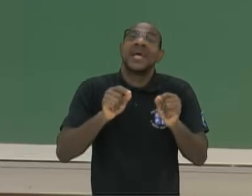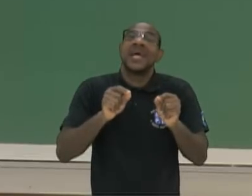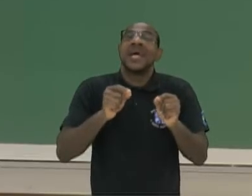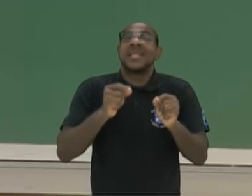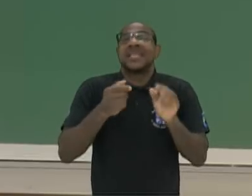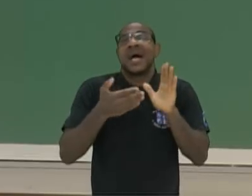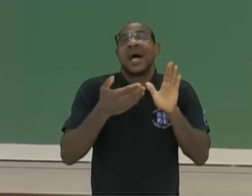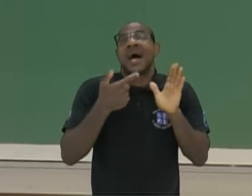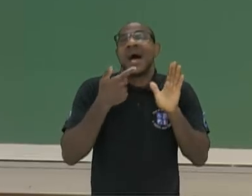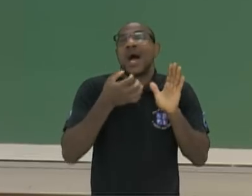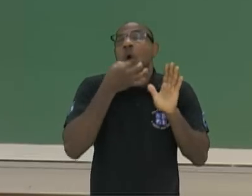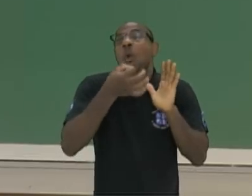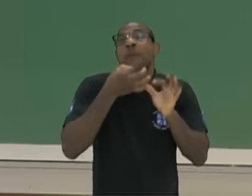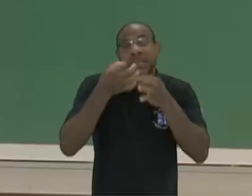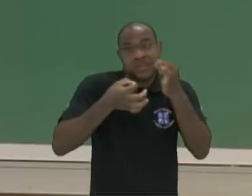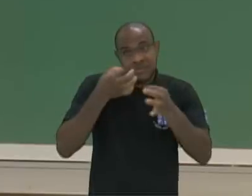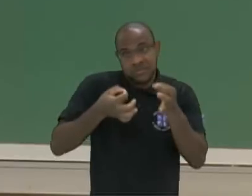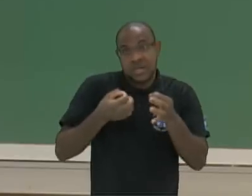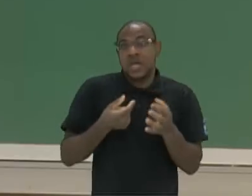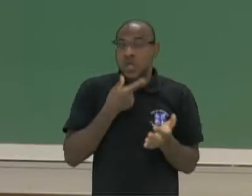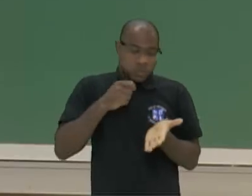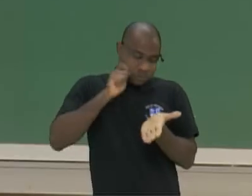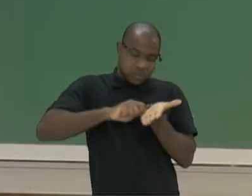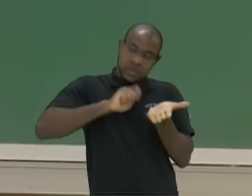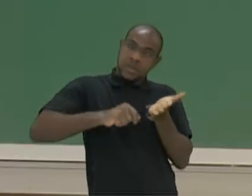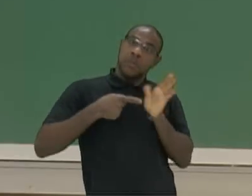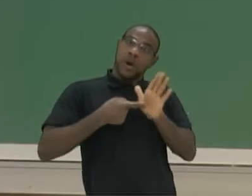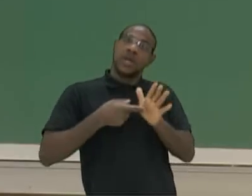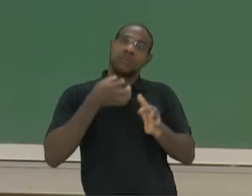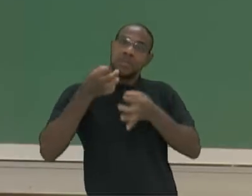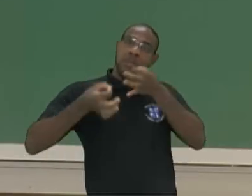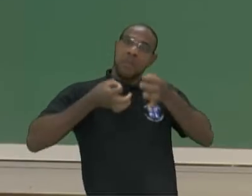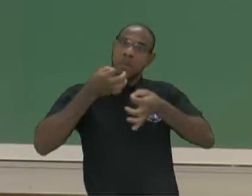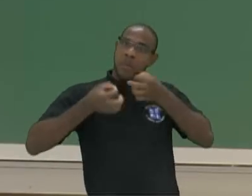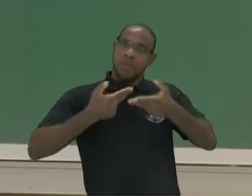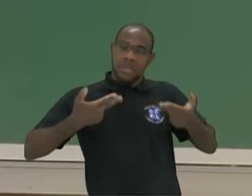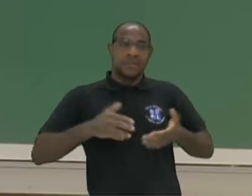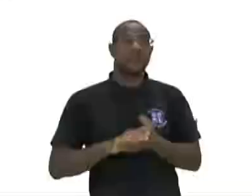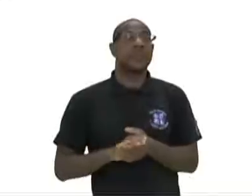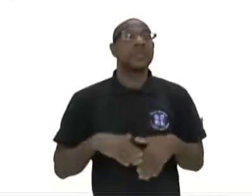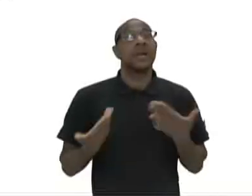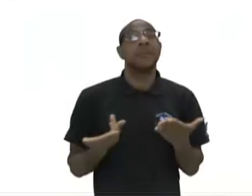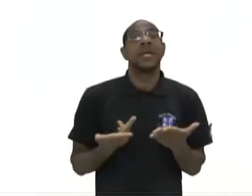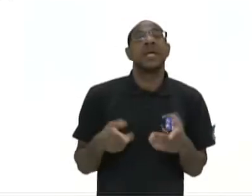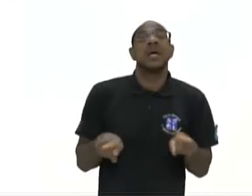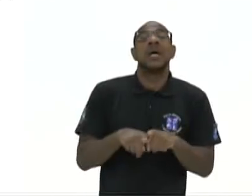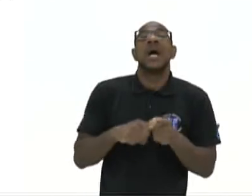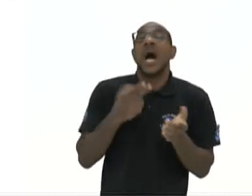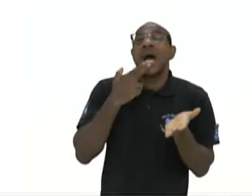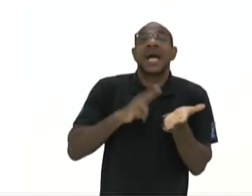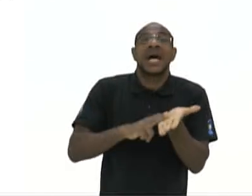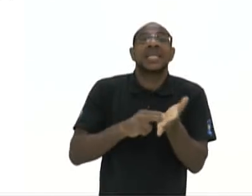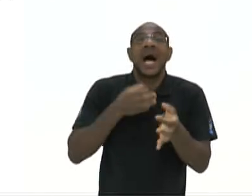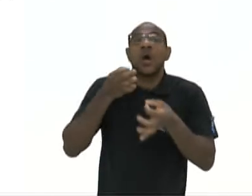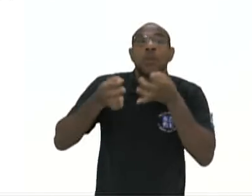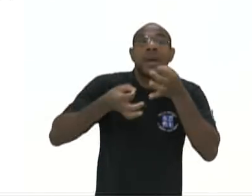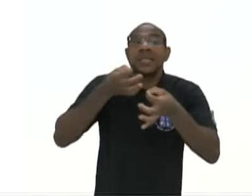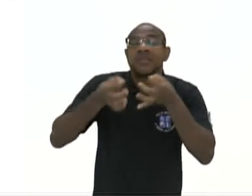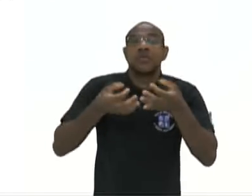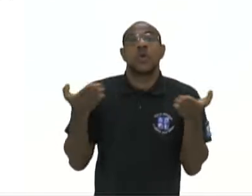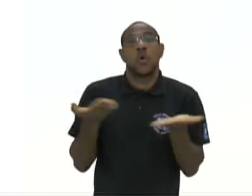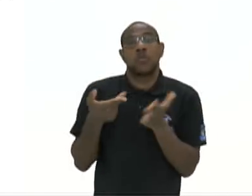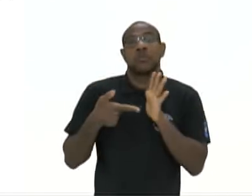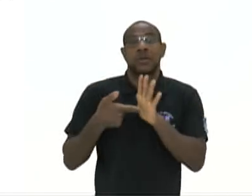seus argumentos, tá bom? Um outro tipo de carta argumentativa que a gente vai ver hoje é a